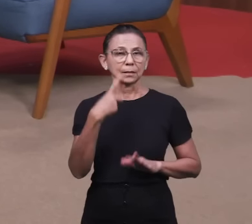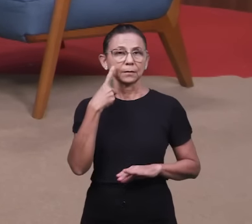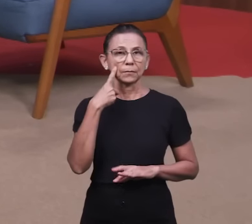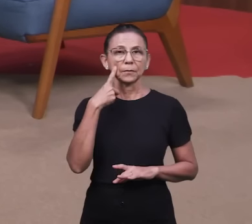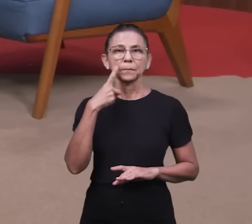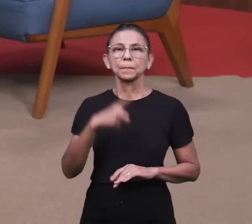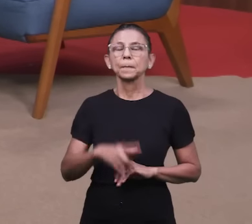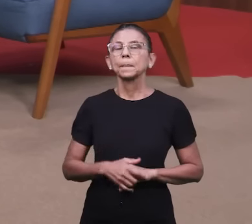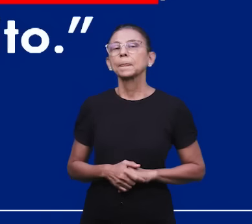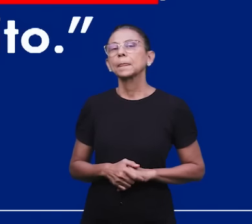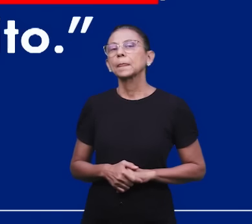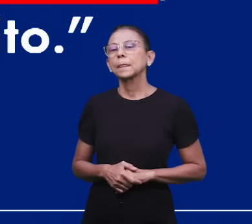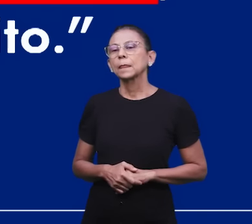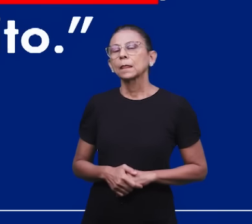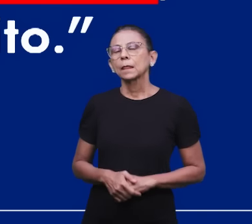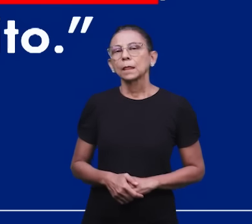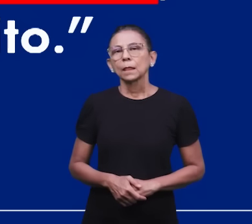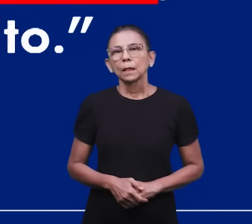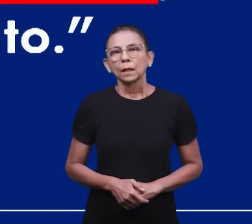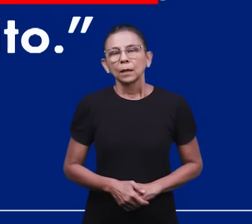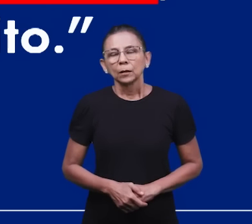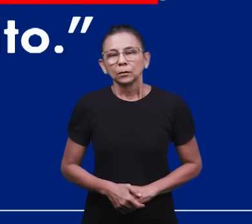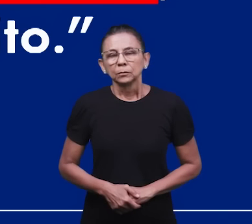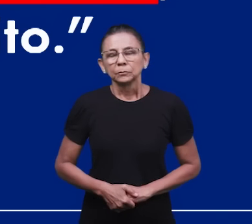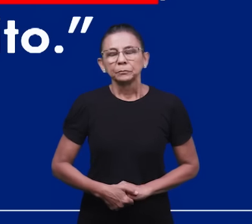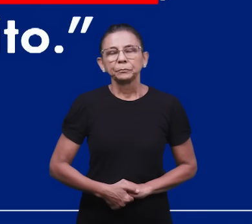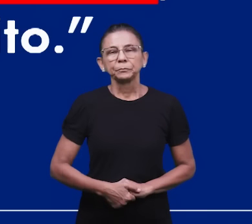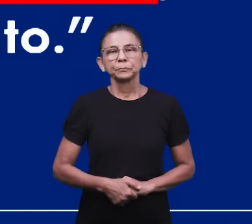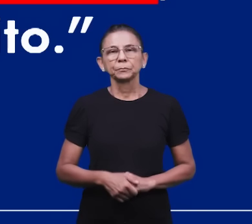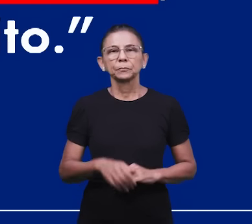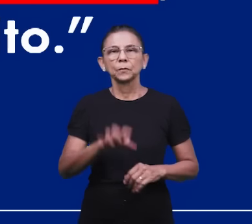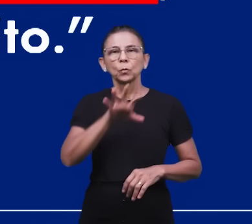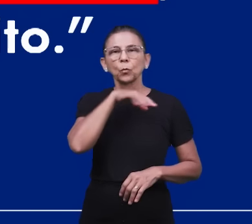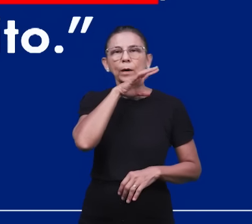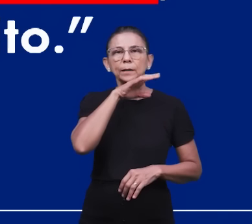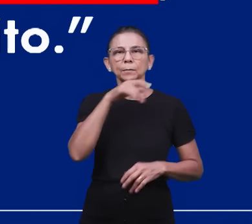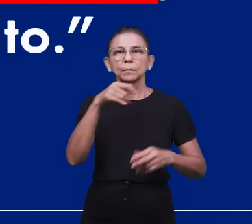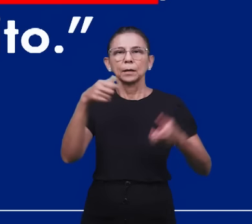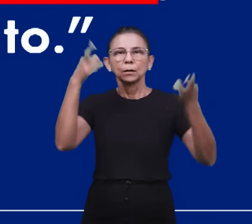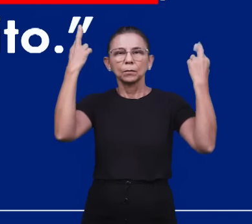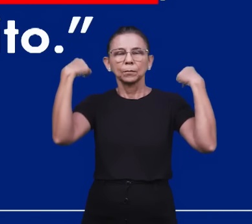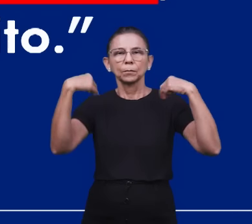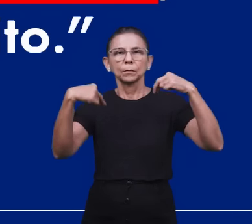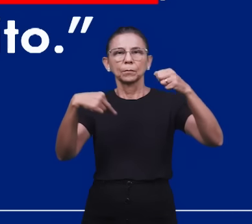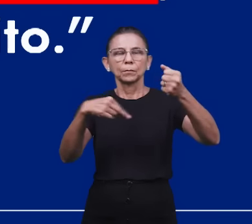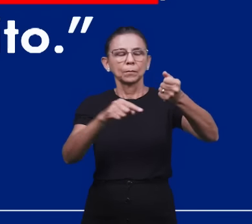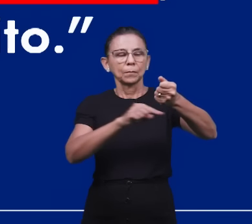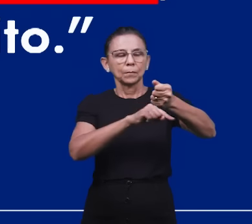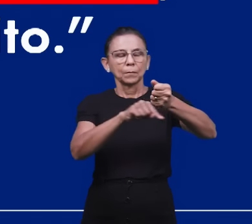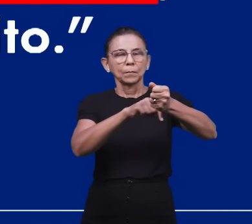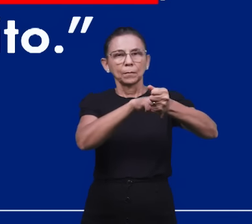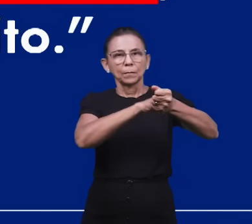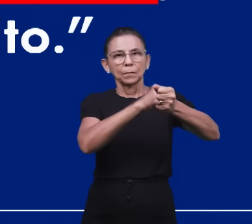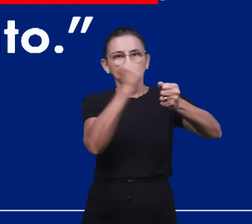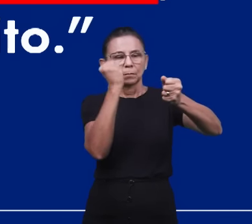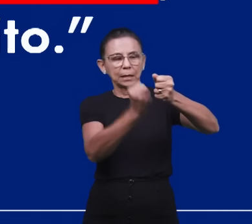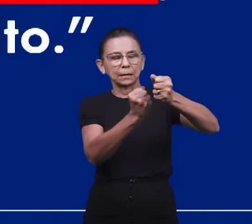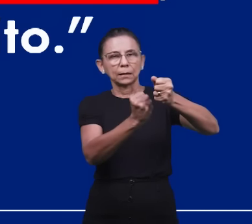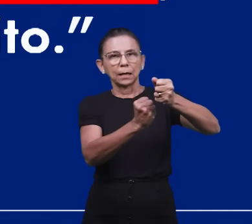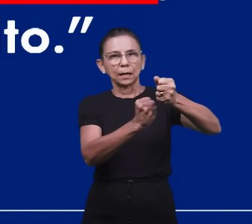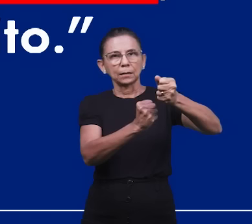e que diz assim e aquele sangue vos será por sinal nas casas em que estiverdes